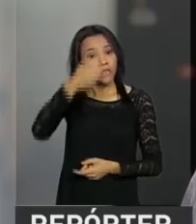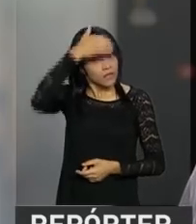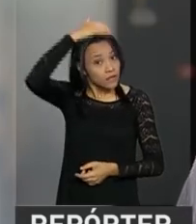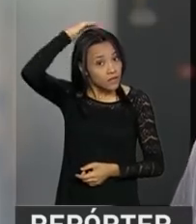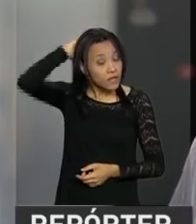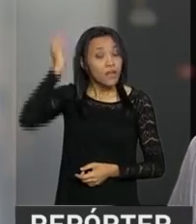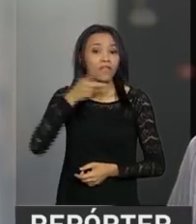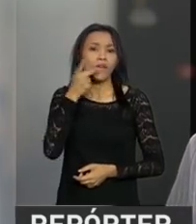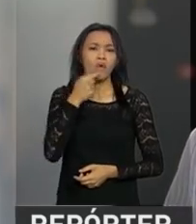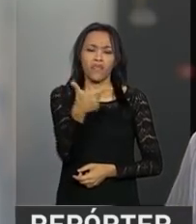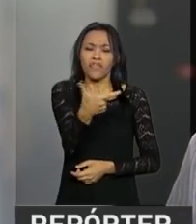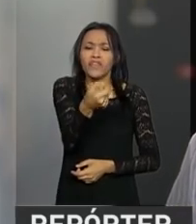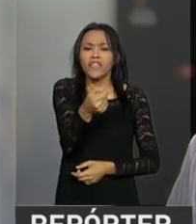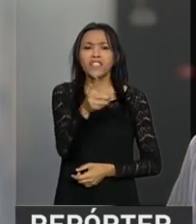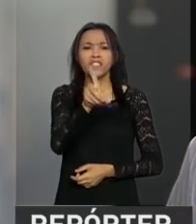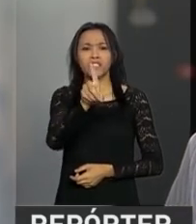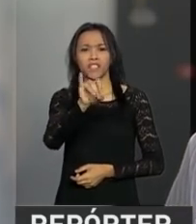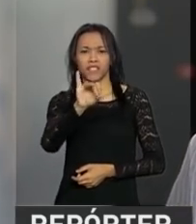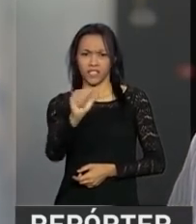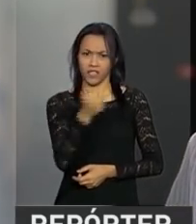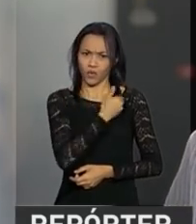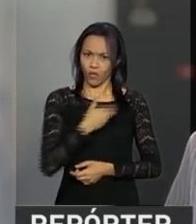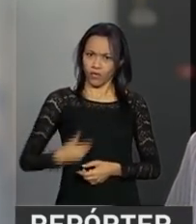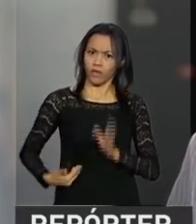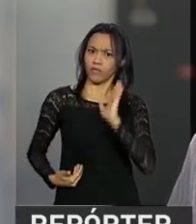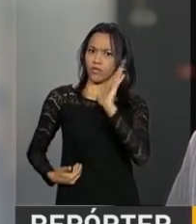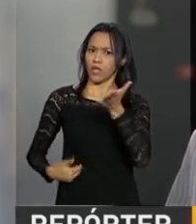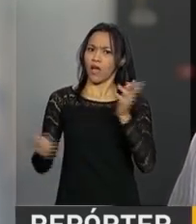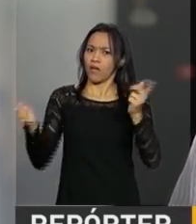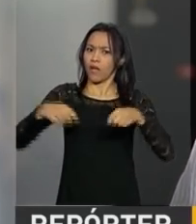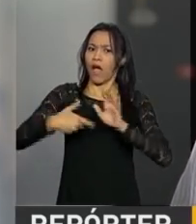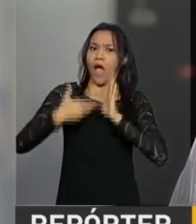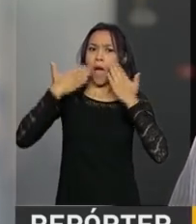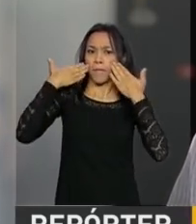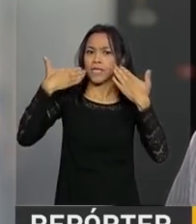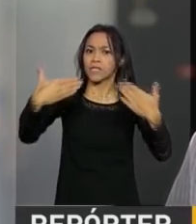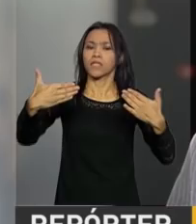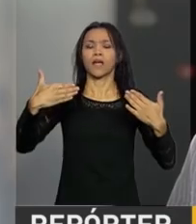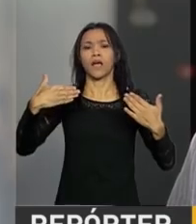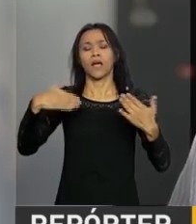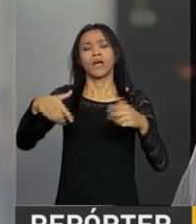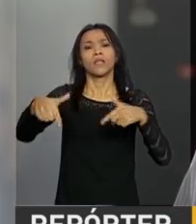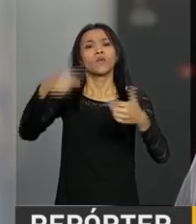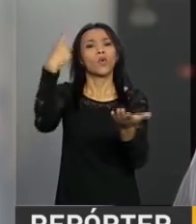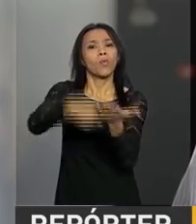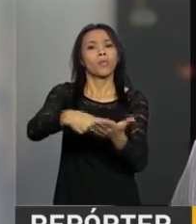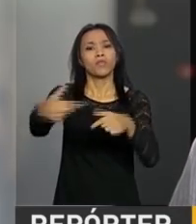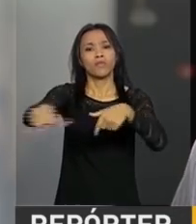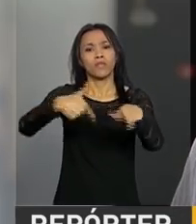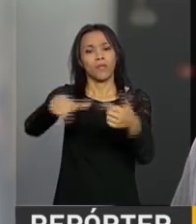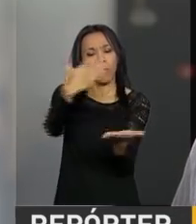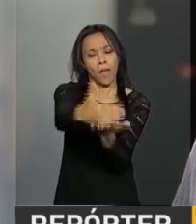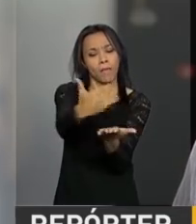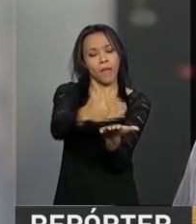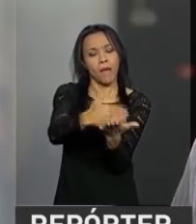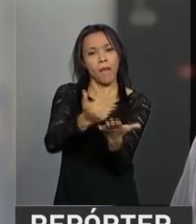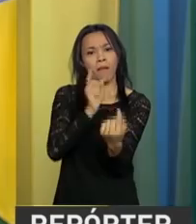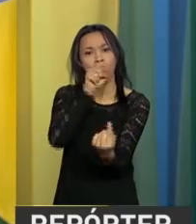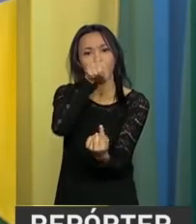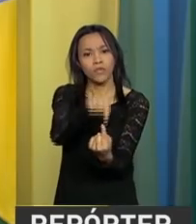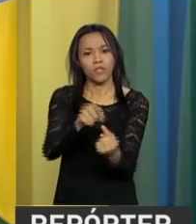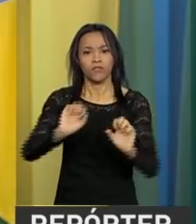de 20 dias de governo já foi possível apresentar à sociedade uma agenda positiva de reconstrução para o